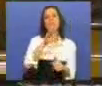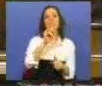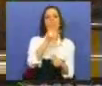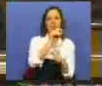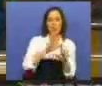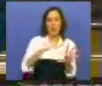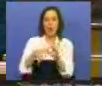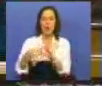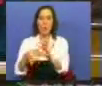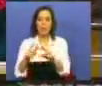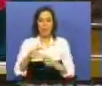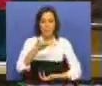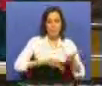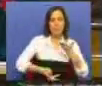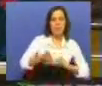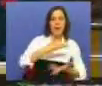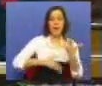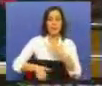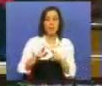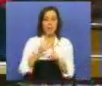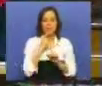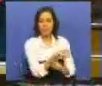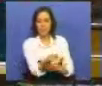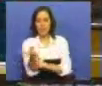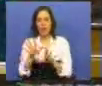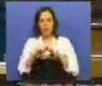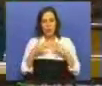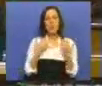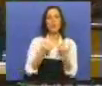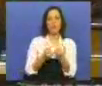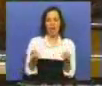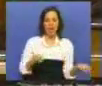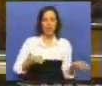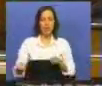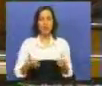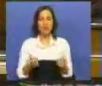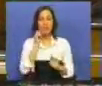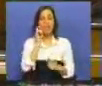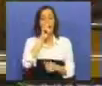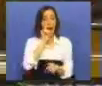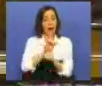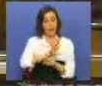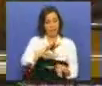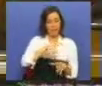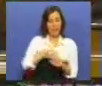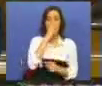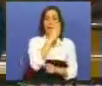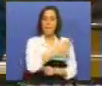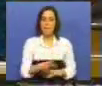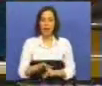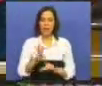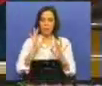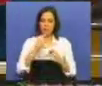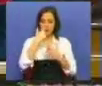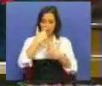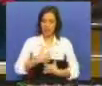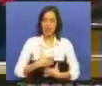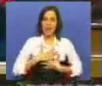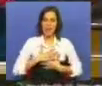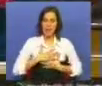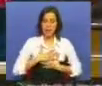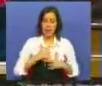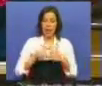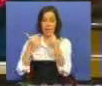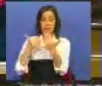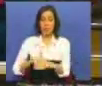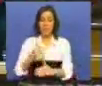de cooperação e da partilha, esse microcosmos social gerido pelos que lá estão, praticando a cidadania. A limitação